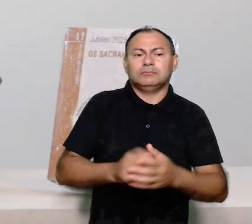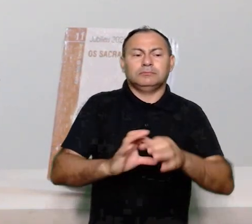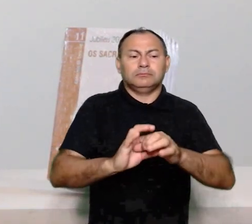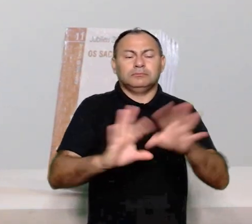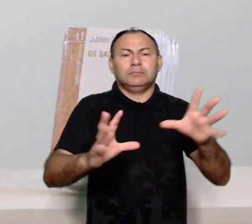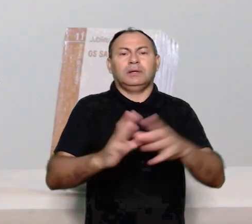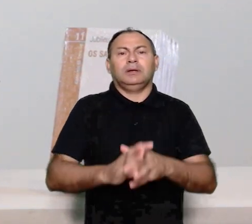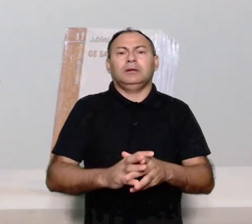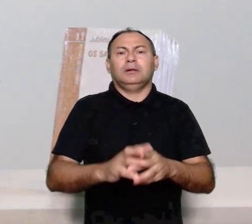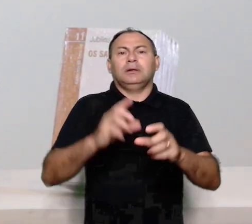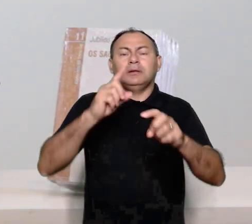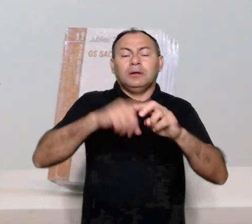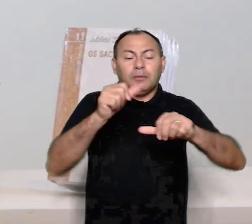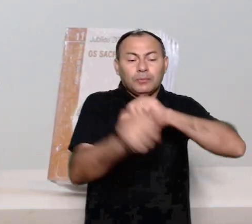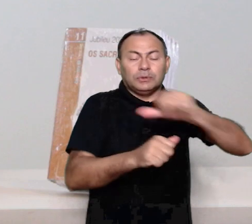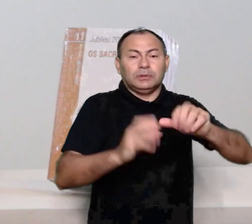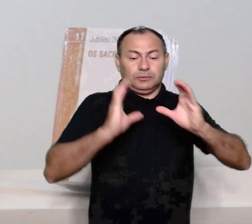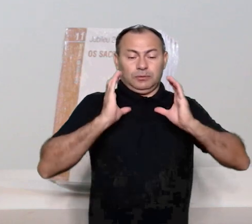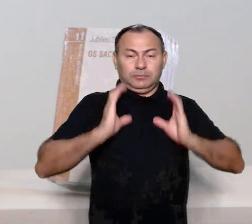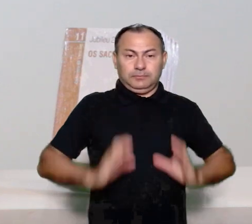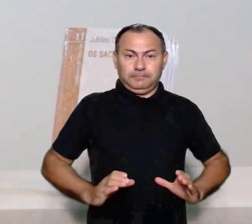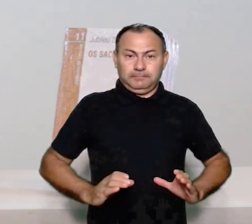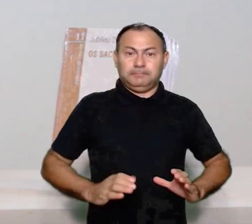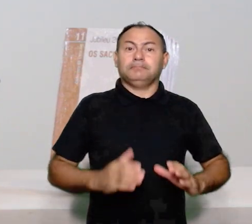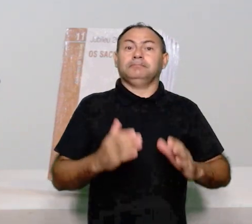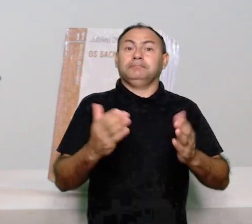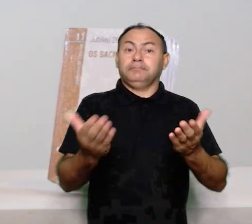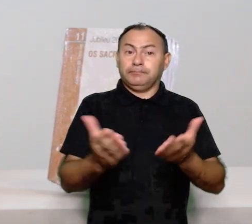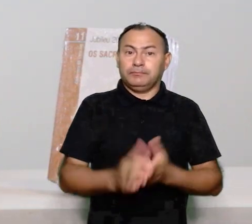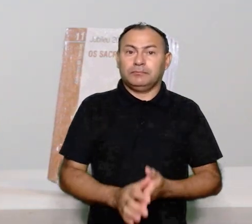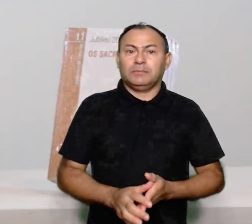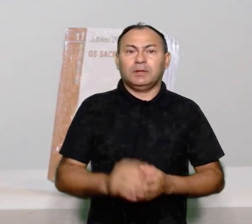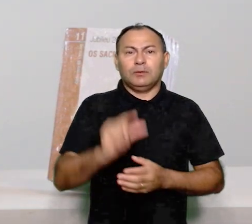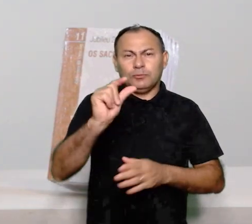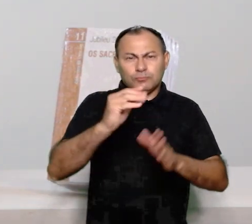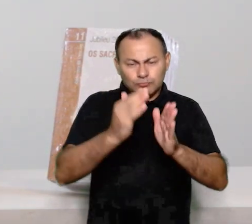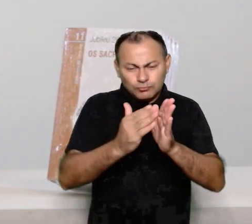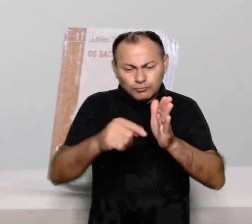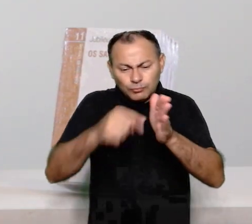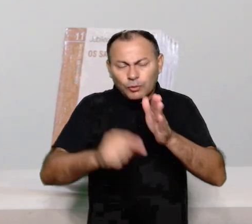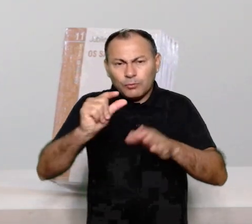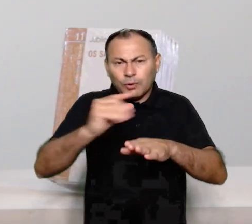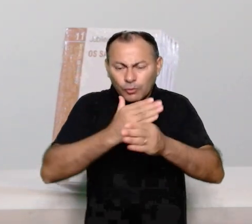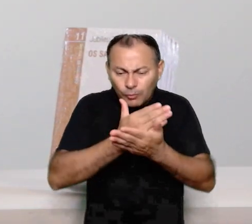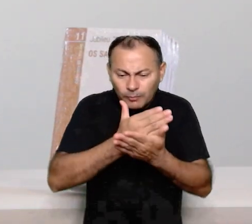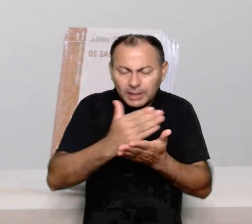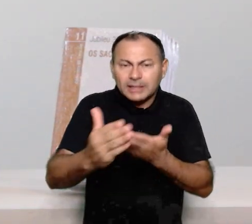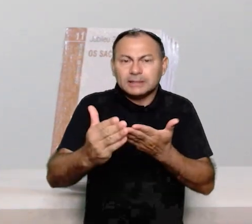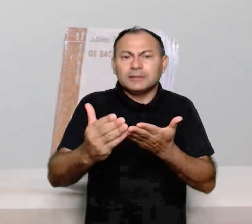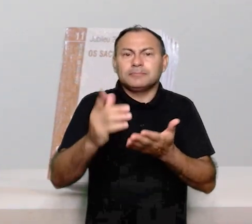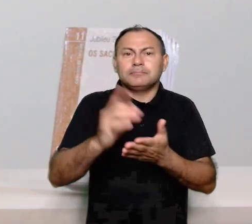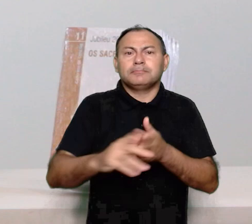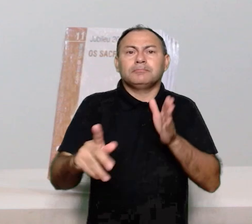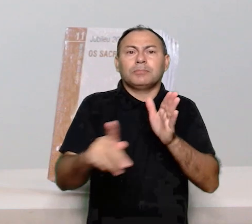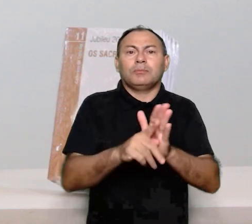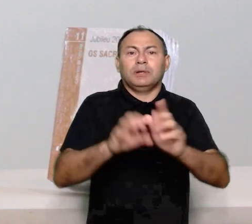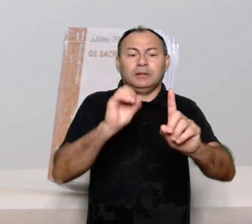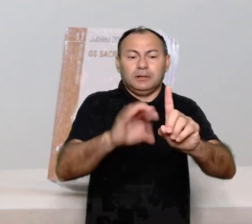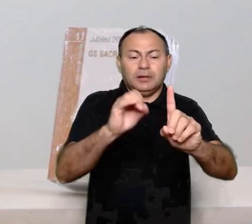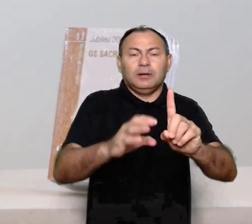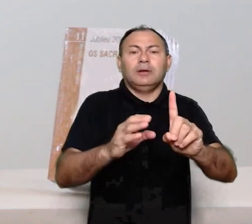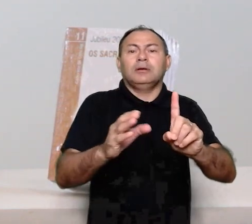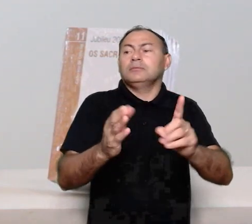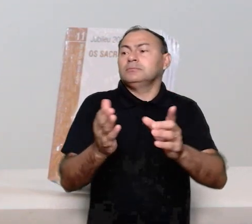a disposição interior e a mudança de comportamento. É daí um pouco que nasce, inclusive, a própria